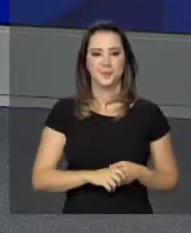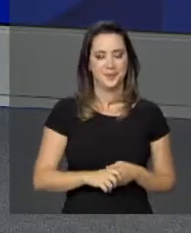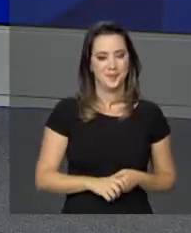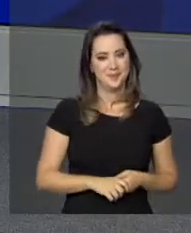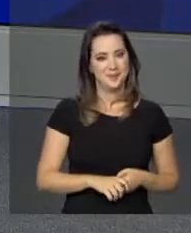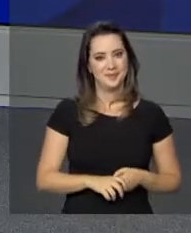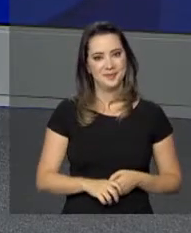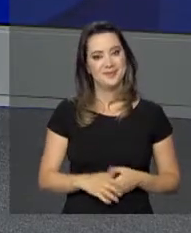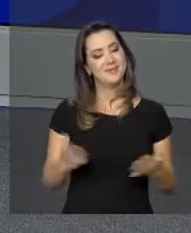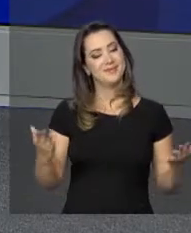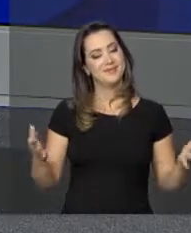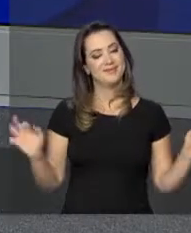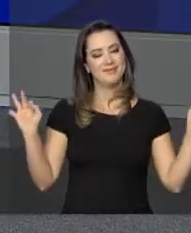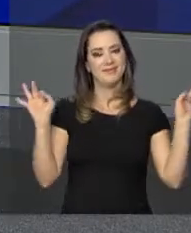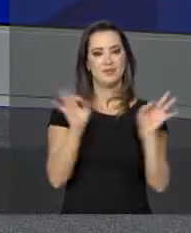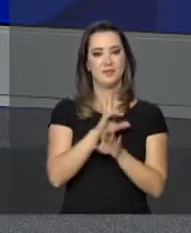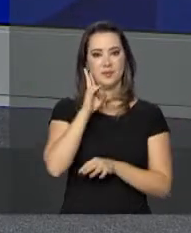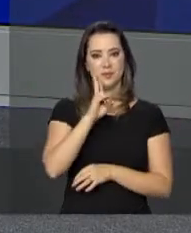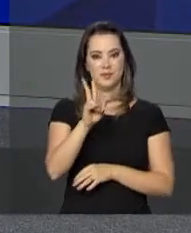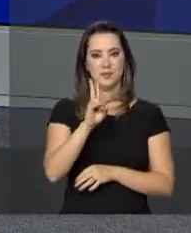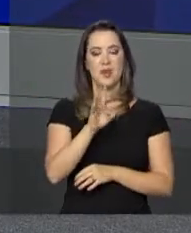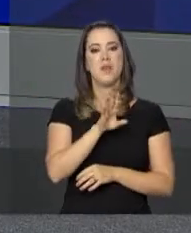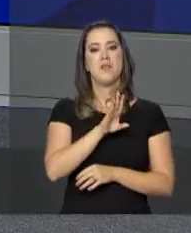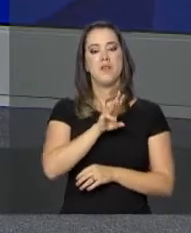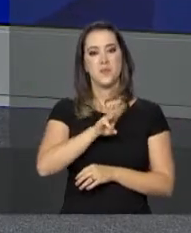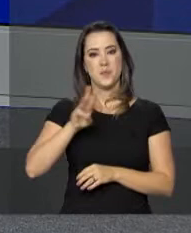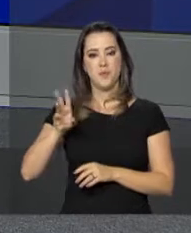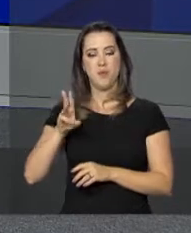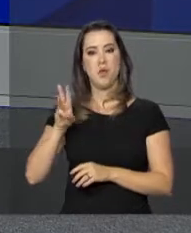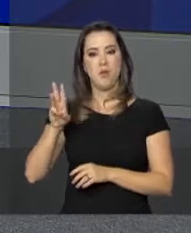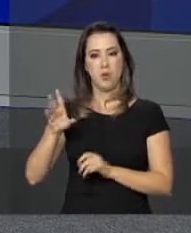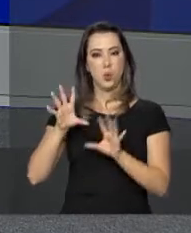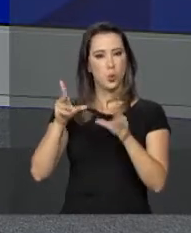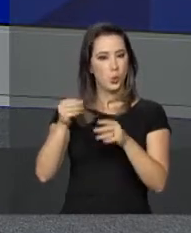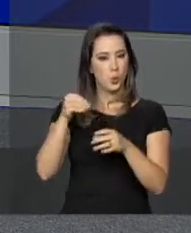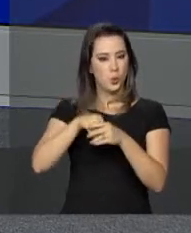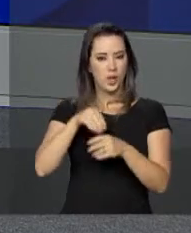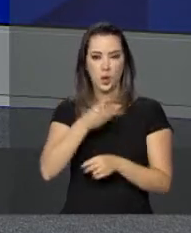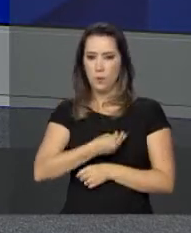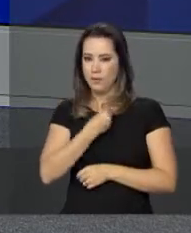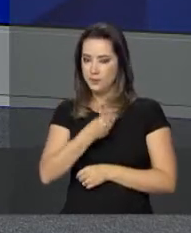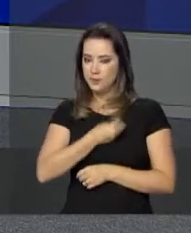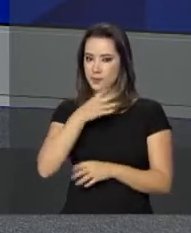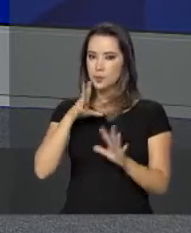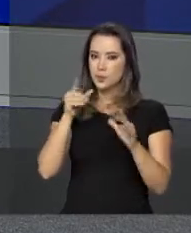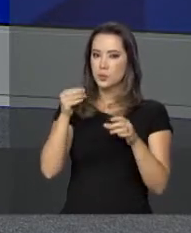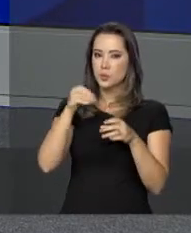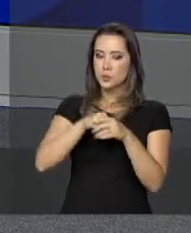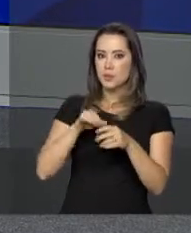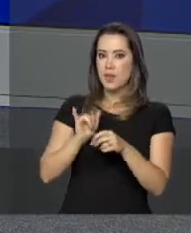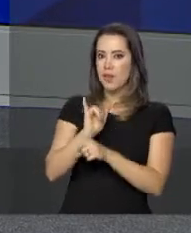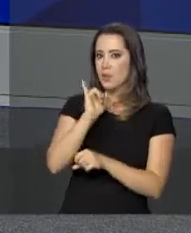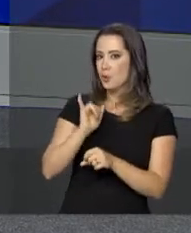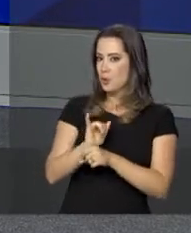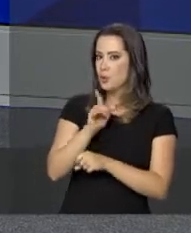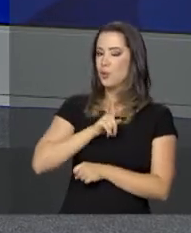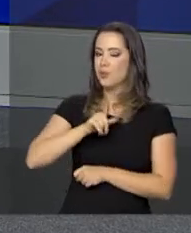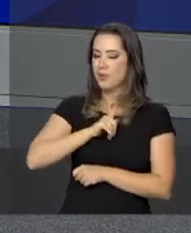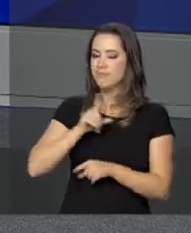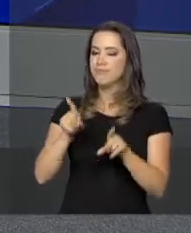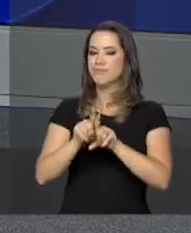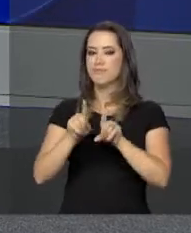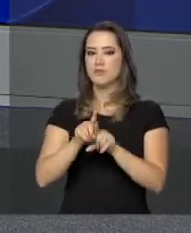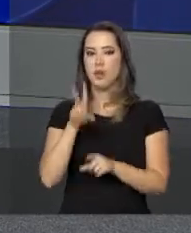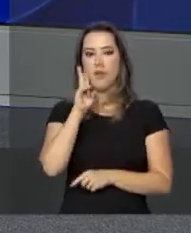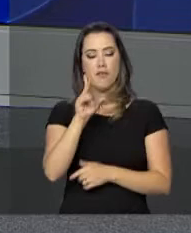Nós ficamos por aqui. Você acompanha a nossa programação ao vivo pelo site da NBR E todas as reportagens estão em nosso canal no YouTube.